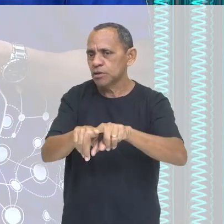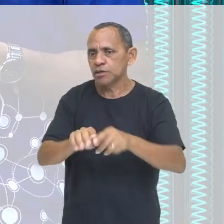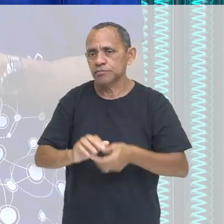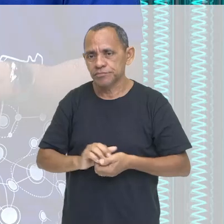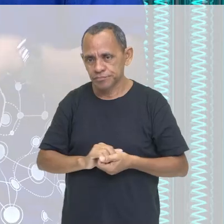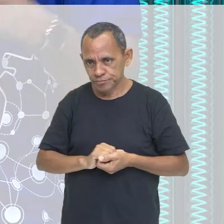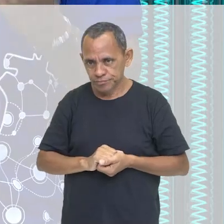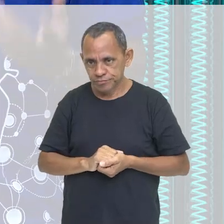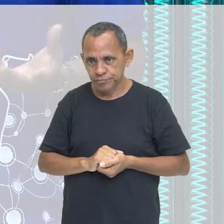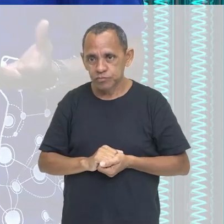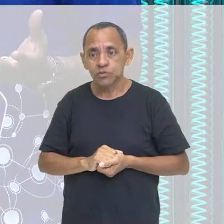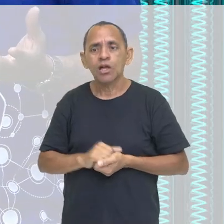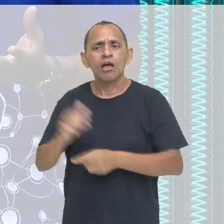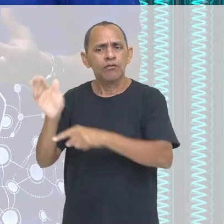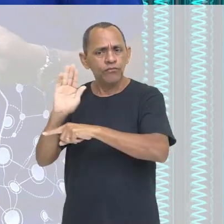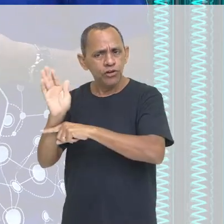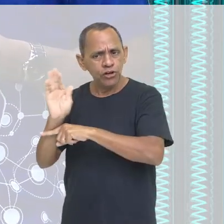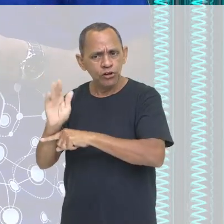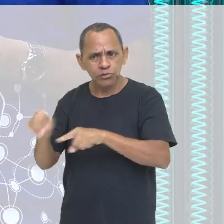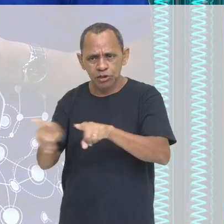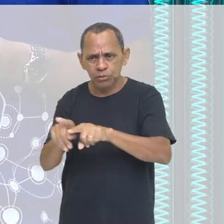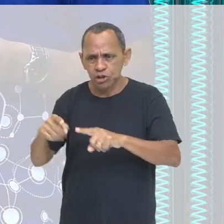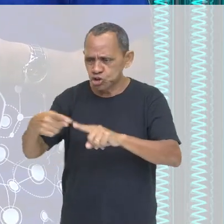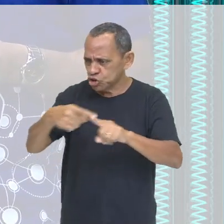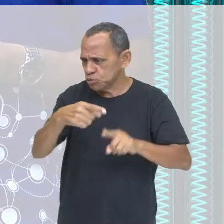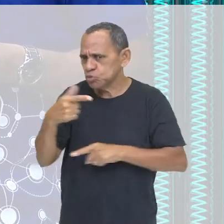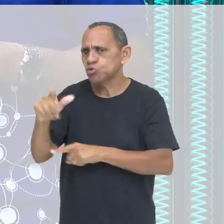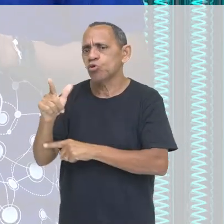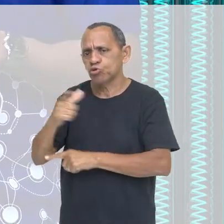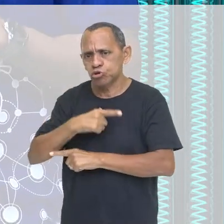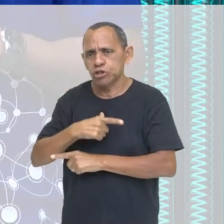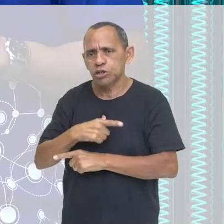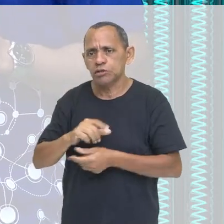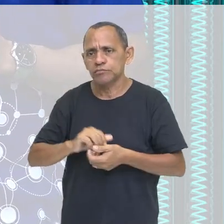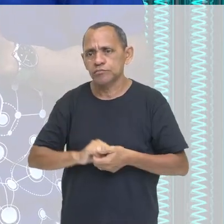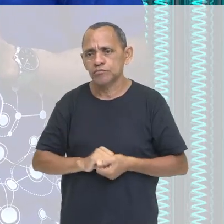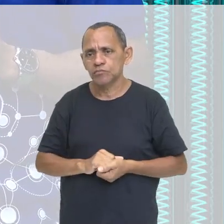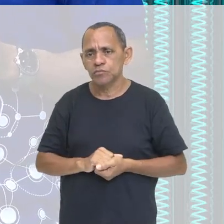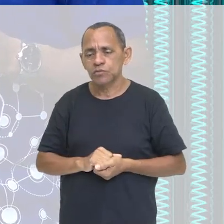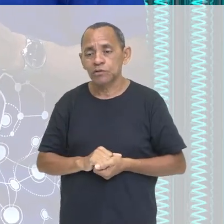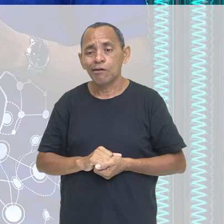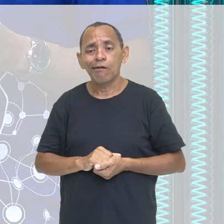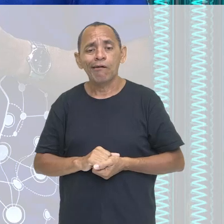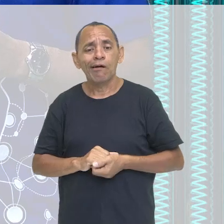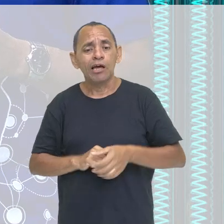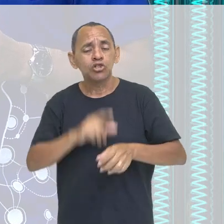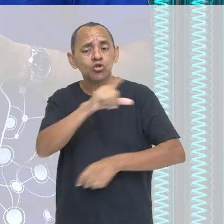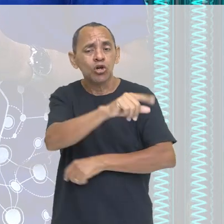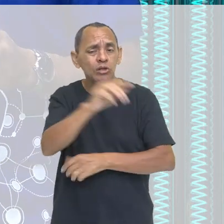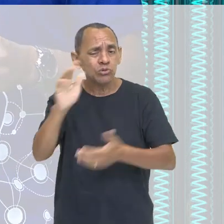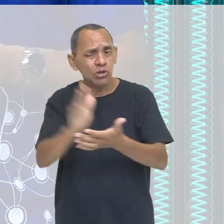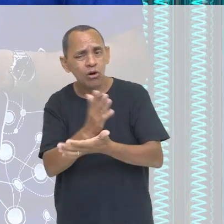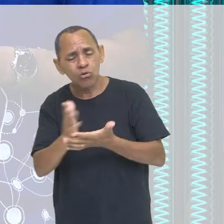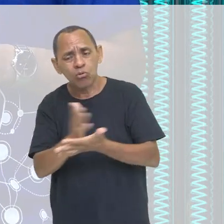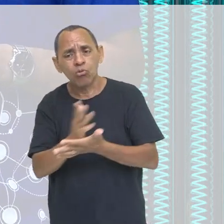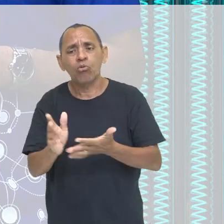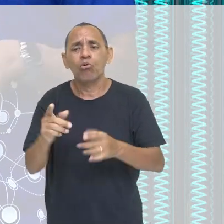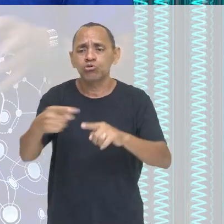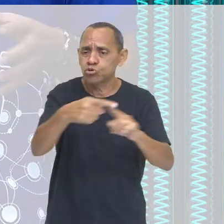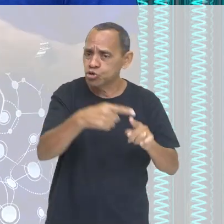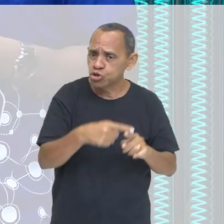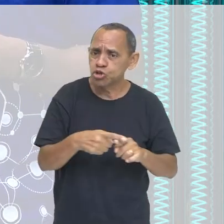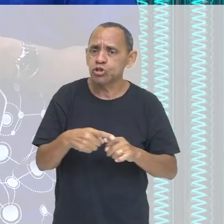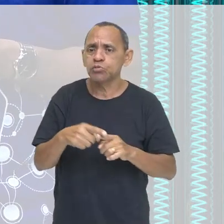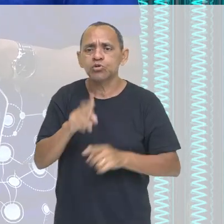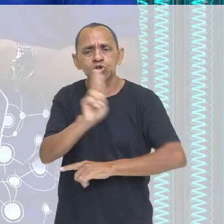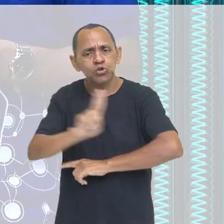E filmes, e tem outras formas também. Esses aqui são alguns dos elementos, né, que nós utilizamos para expressar